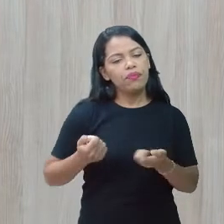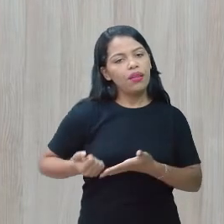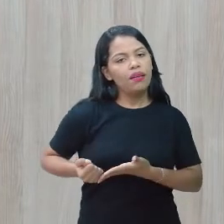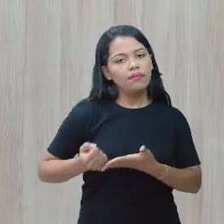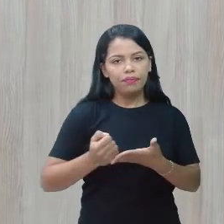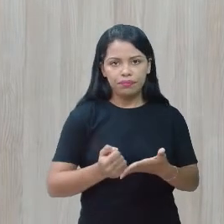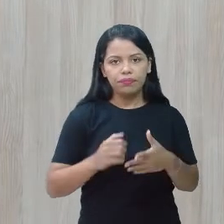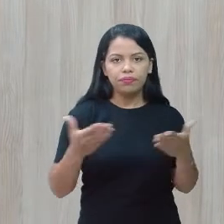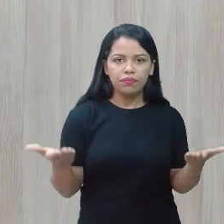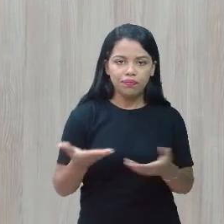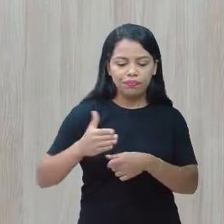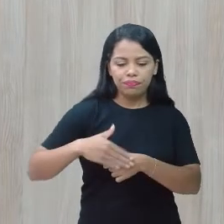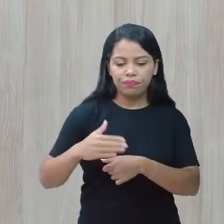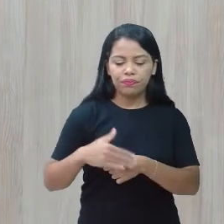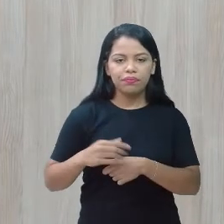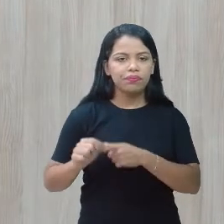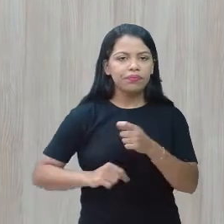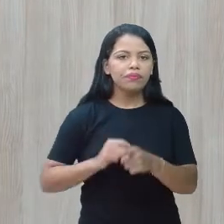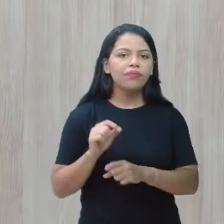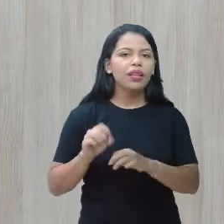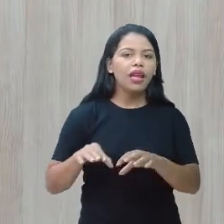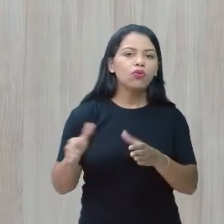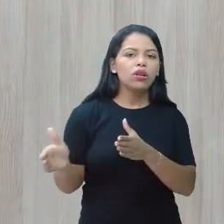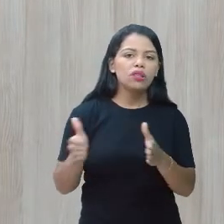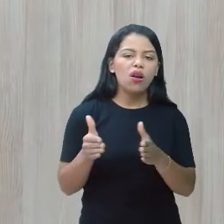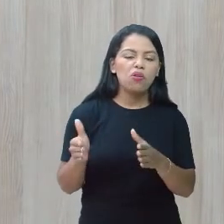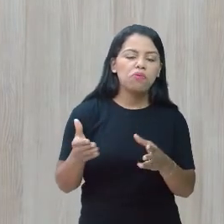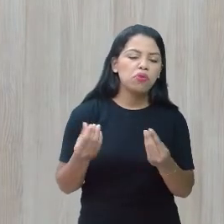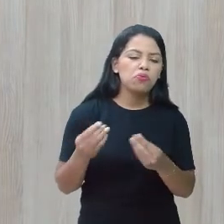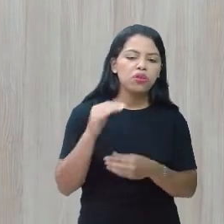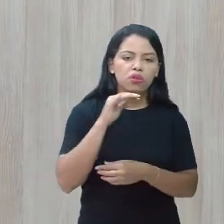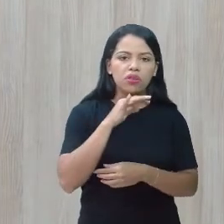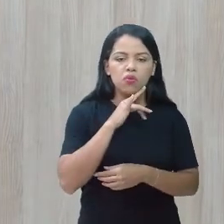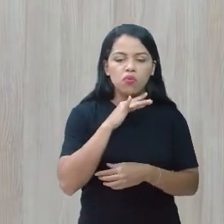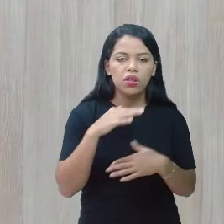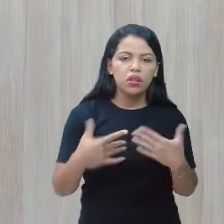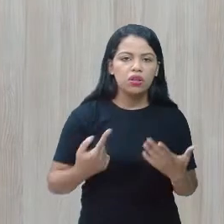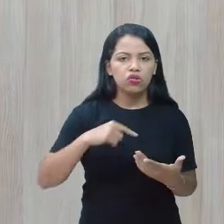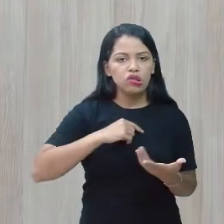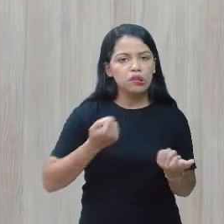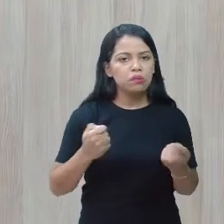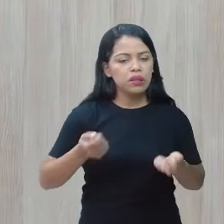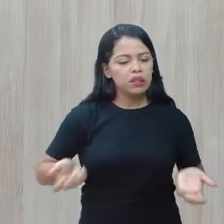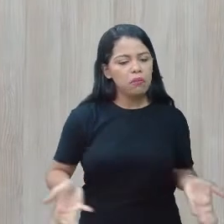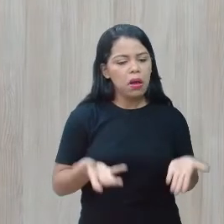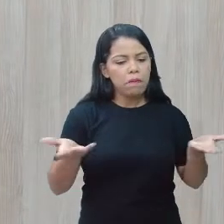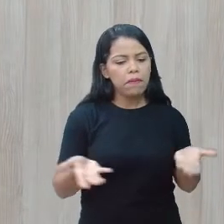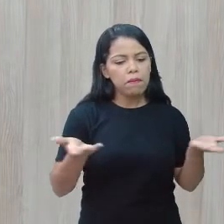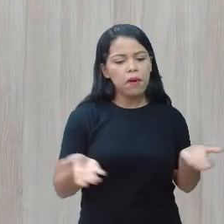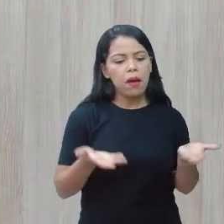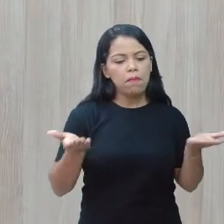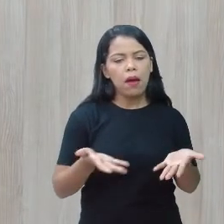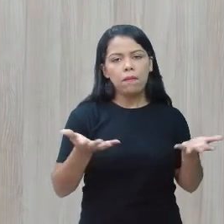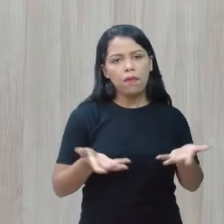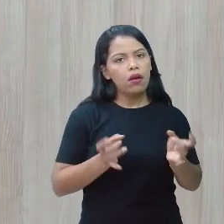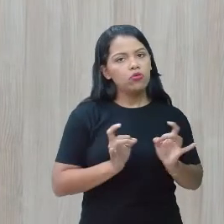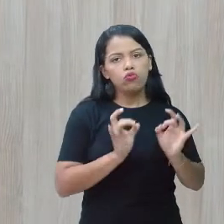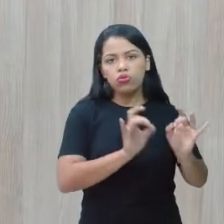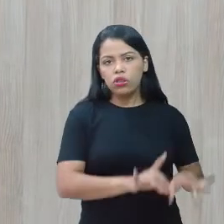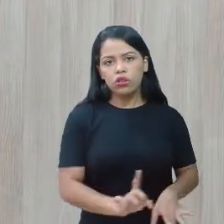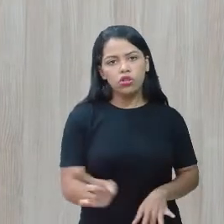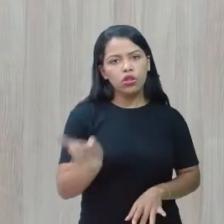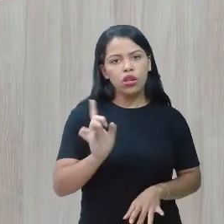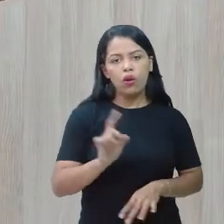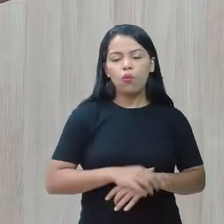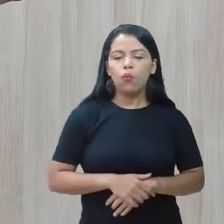a educação está passando, né? Onde precisamos motivá-los o tempo todo a não desistir. Então,